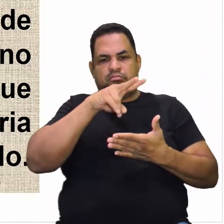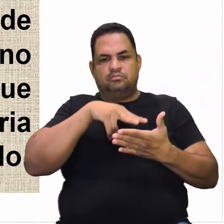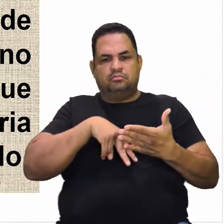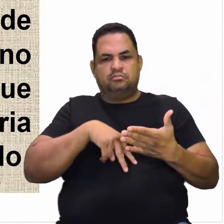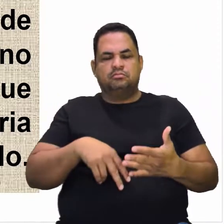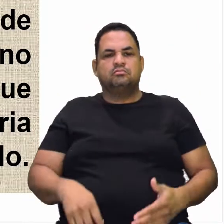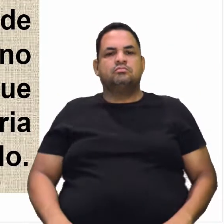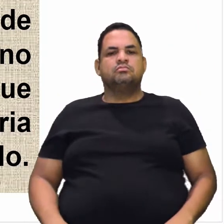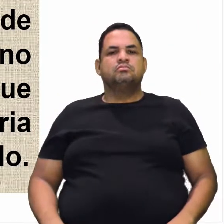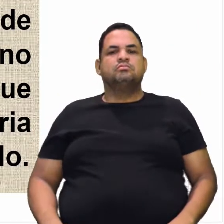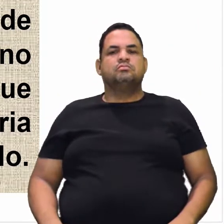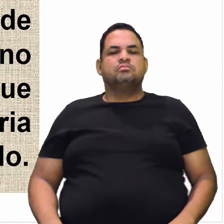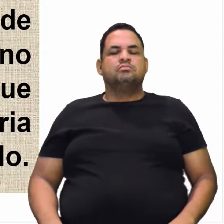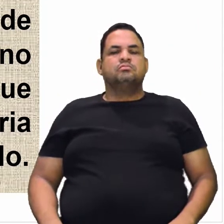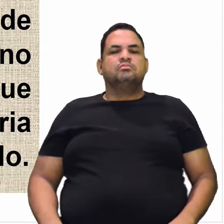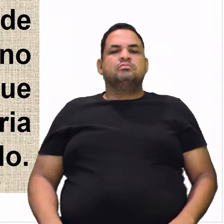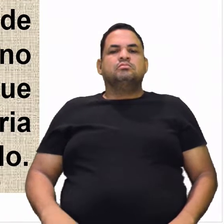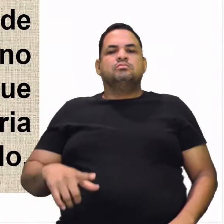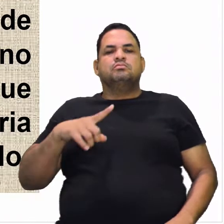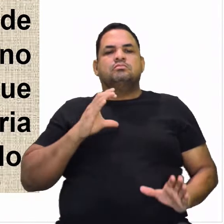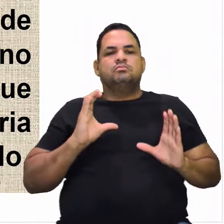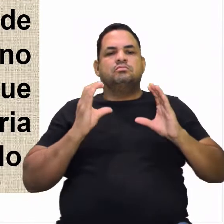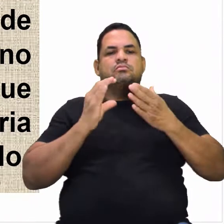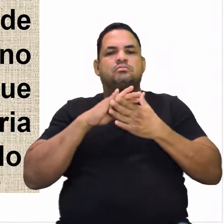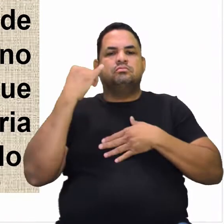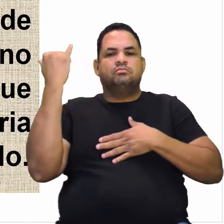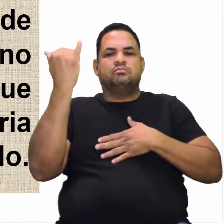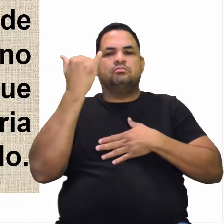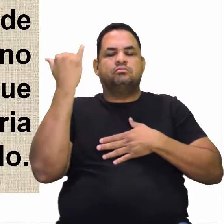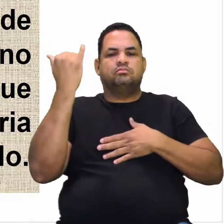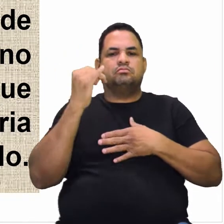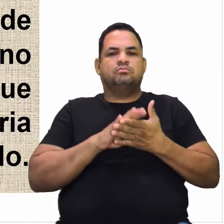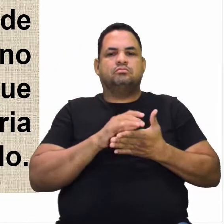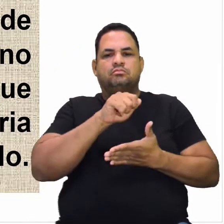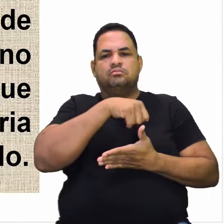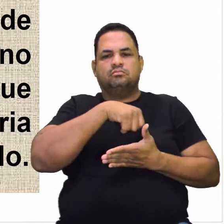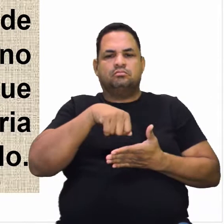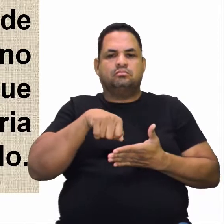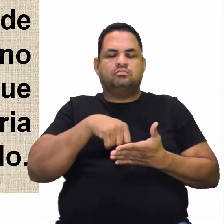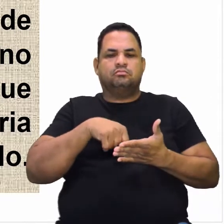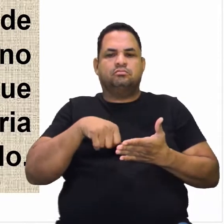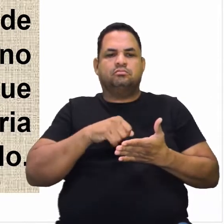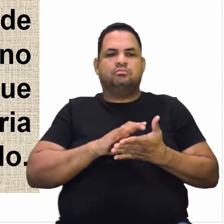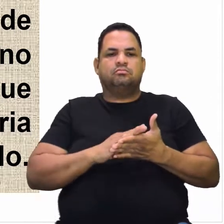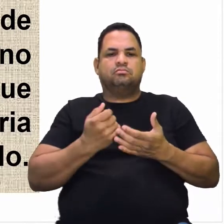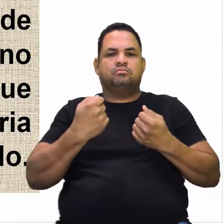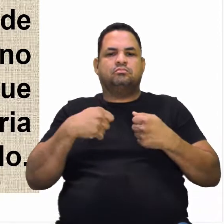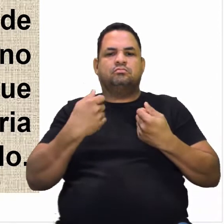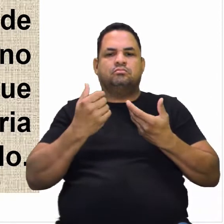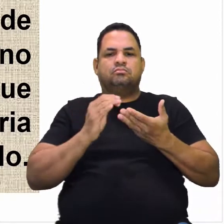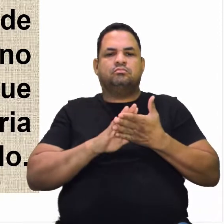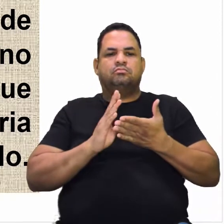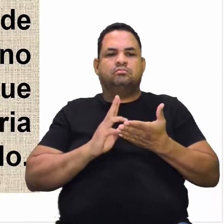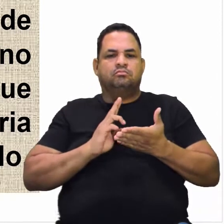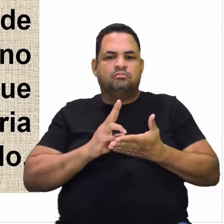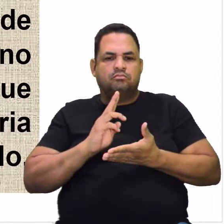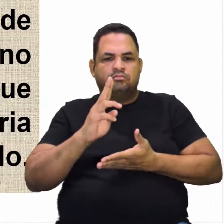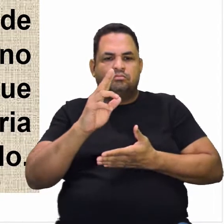Os escribas, considerados uma classe muito importante, os escribas eram os únicos que poderiam seguir carreira